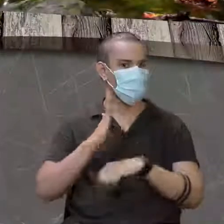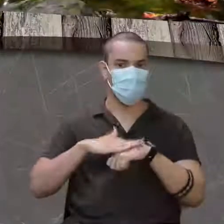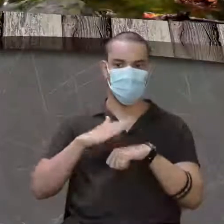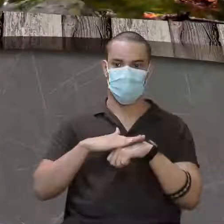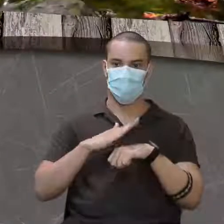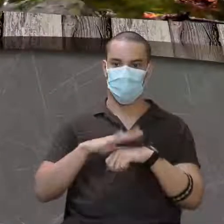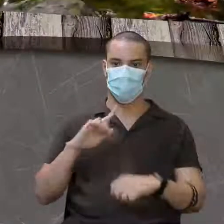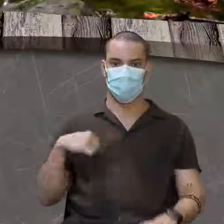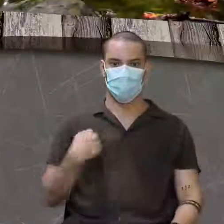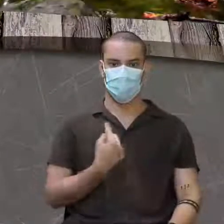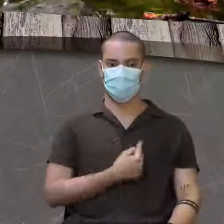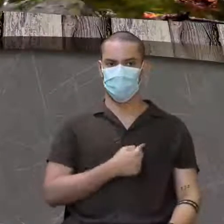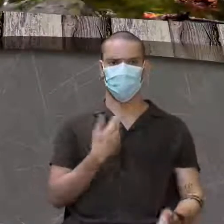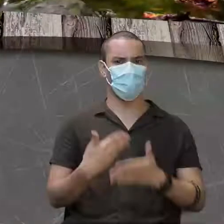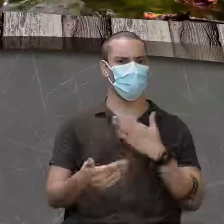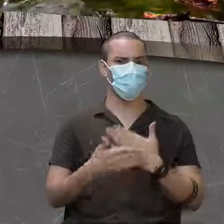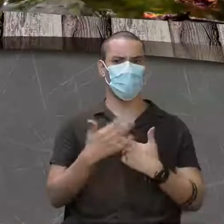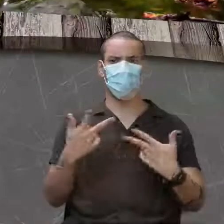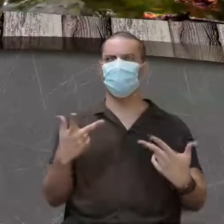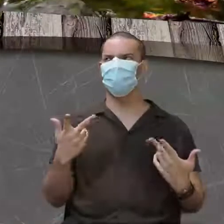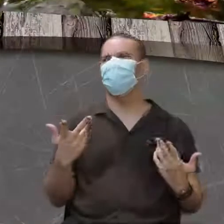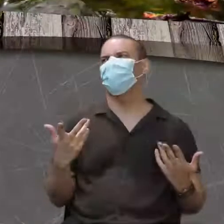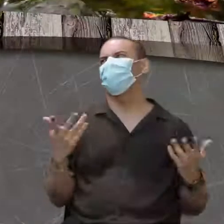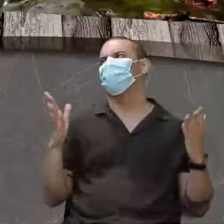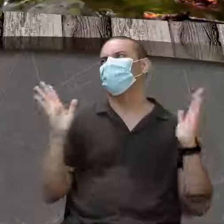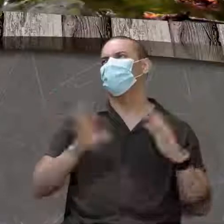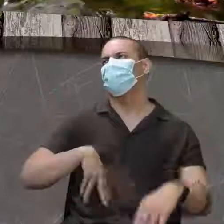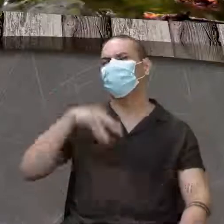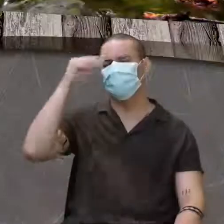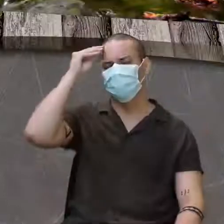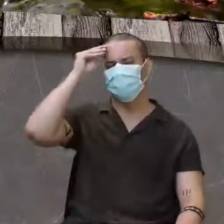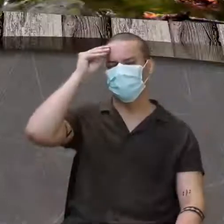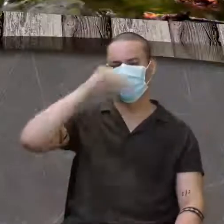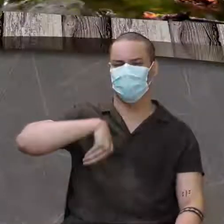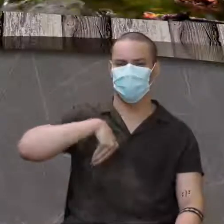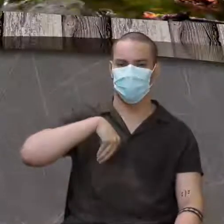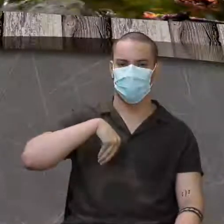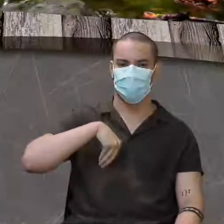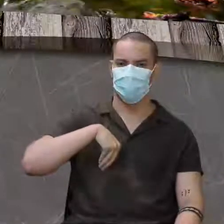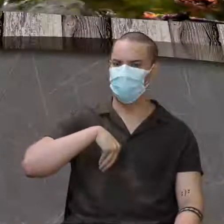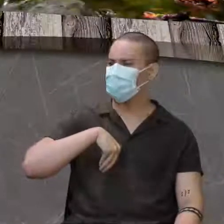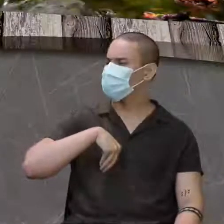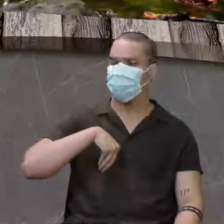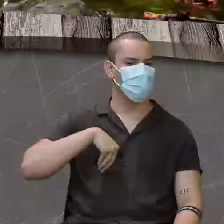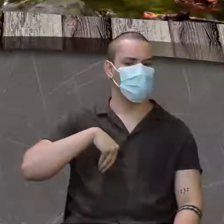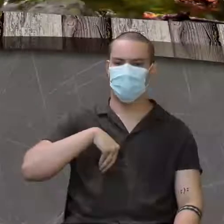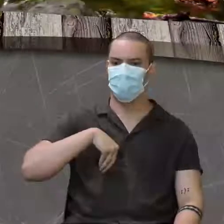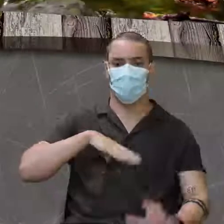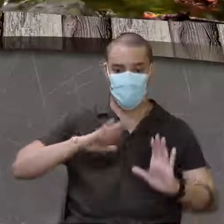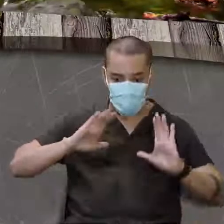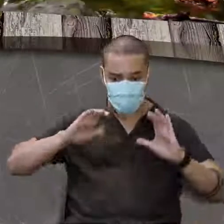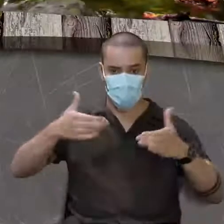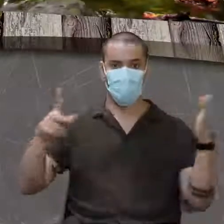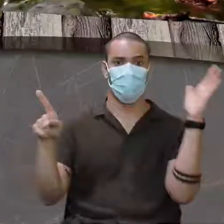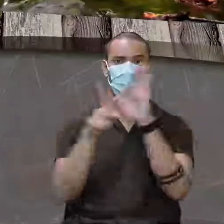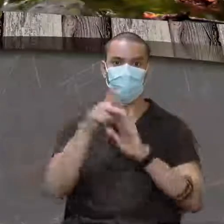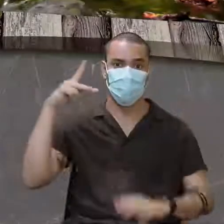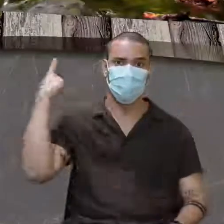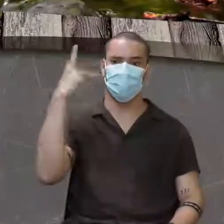nossas. Qualquer coisinha a gente quer desistir. Pra lá, meu. Foco no que você